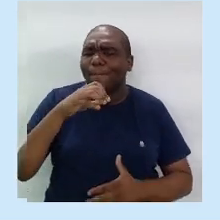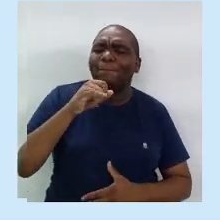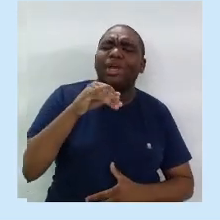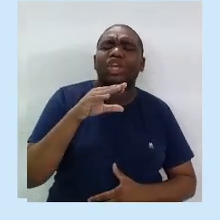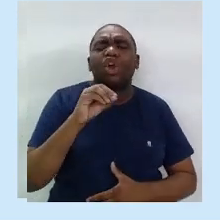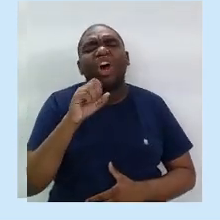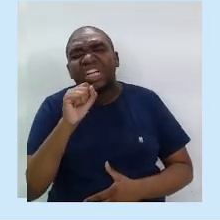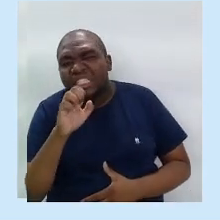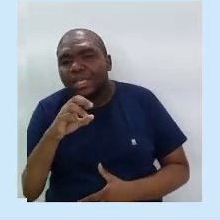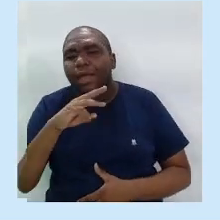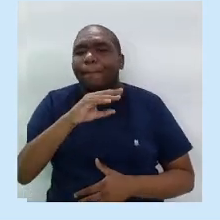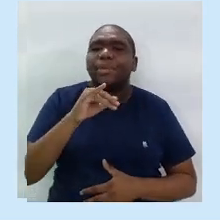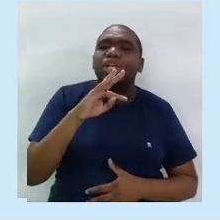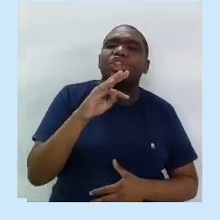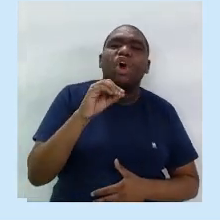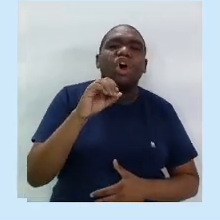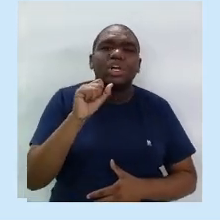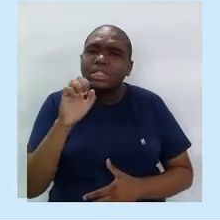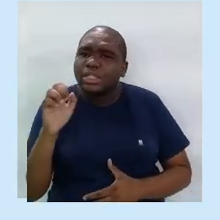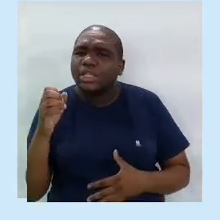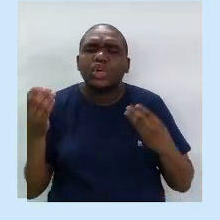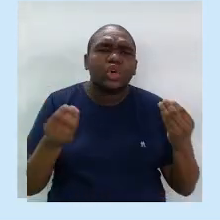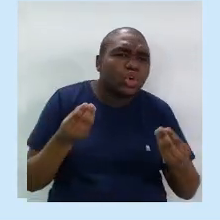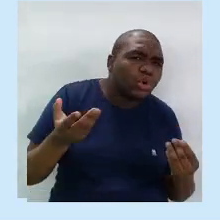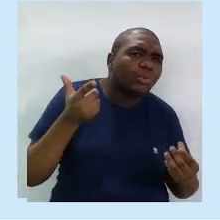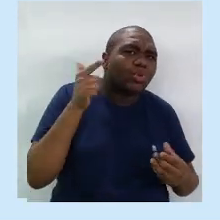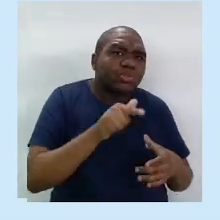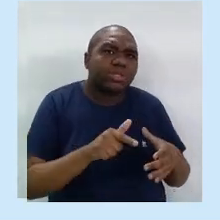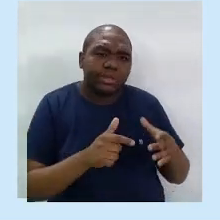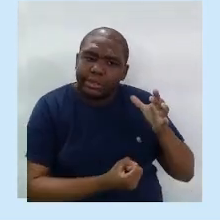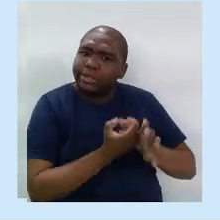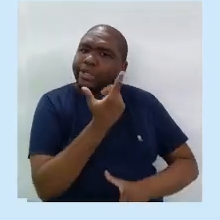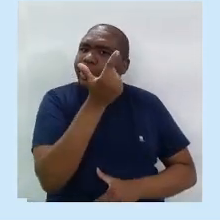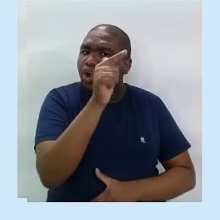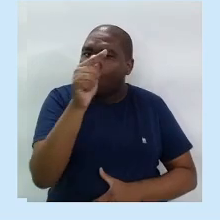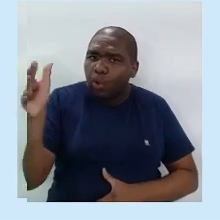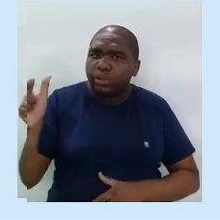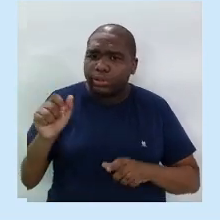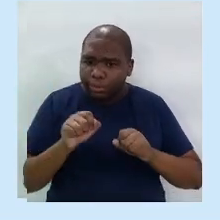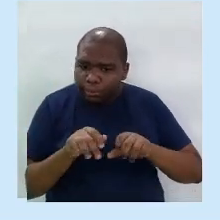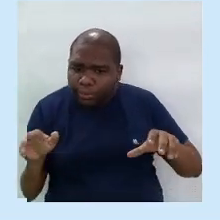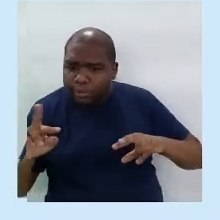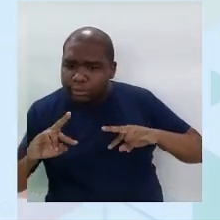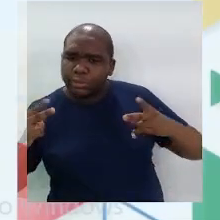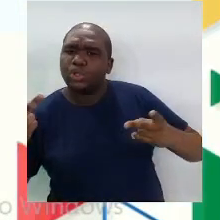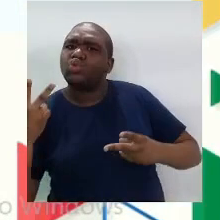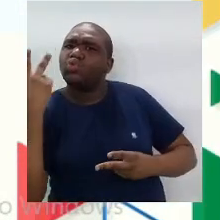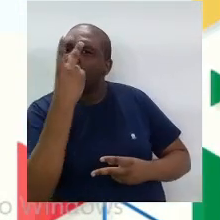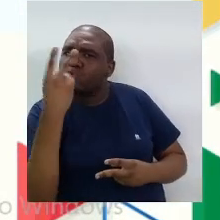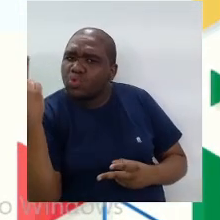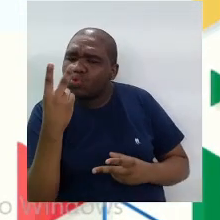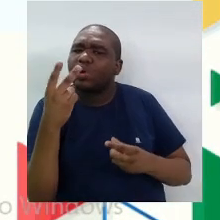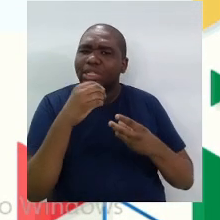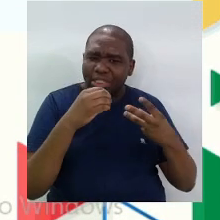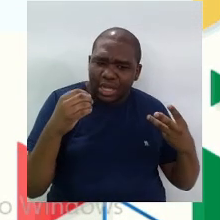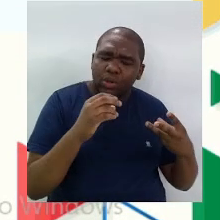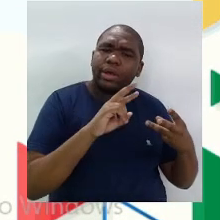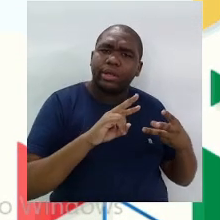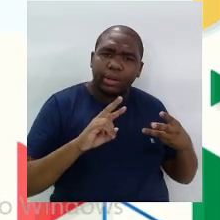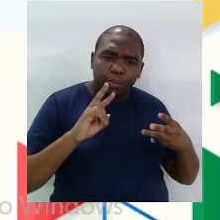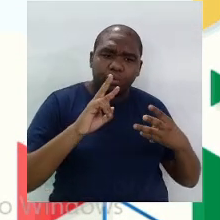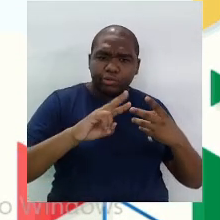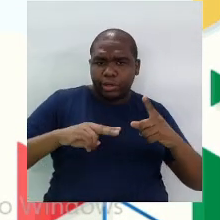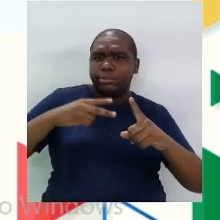de mitose quer dizer que uma célula vai originar outras 2 células e na outra célula também